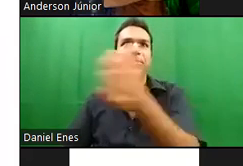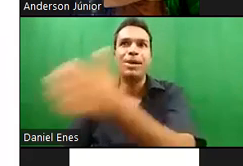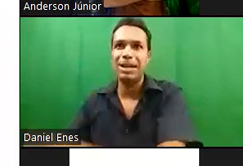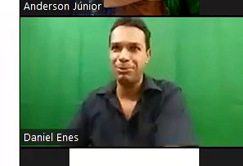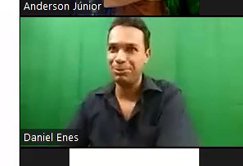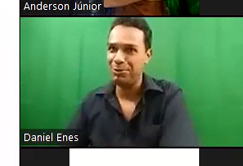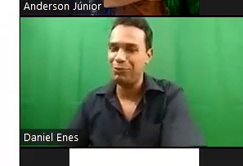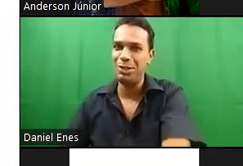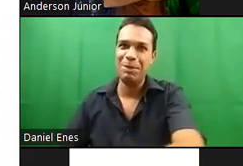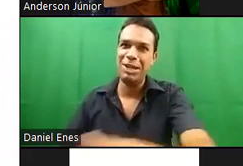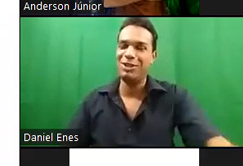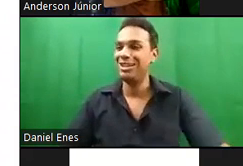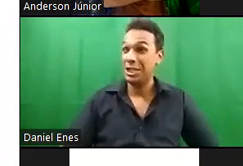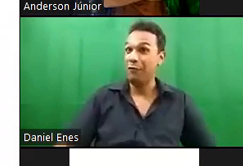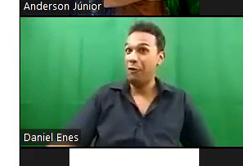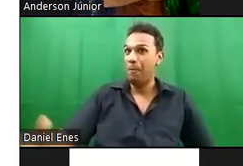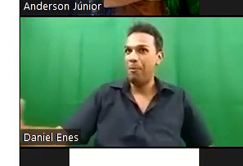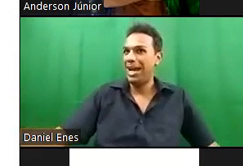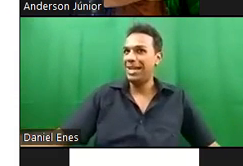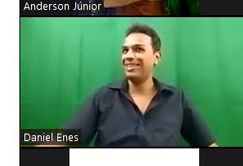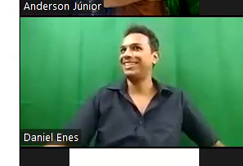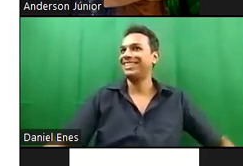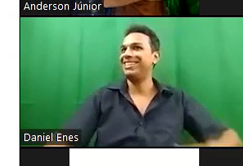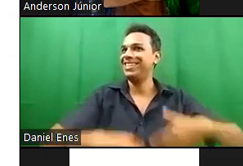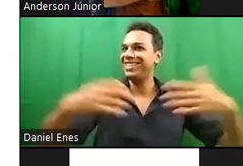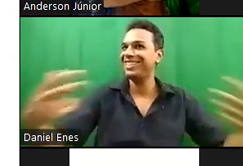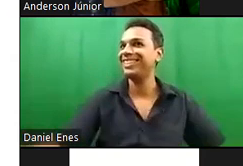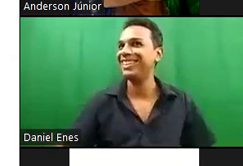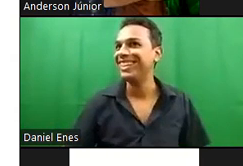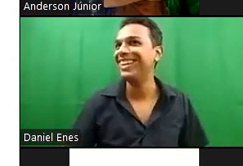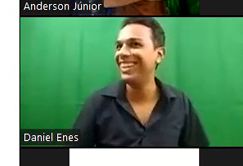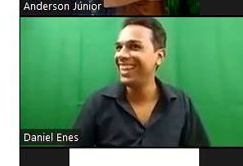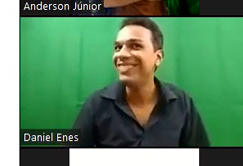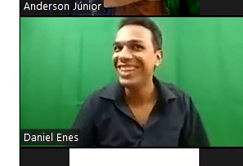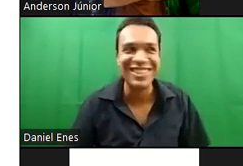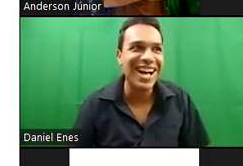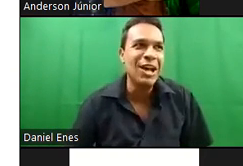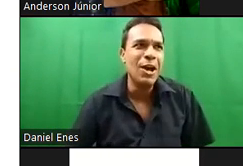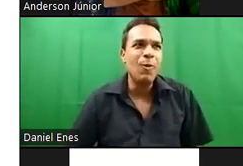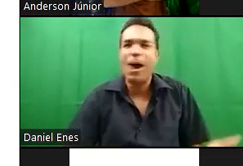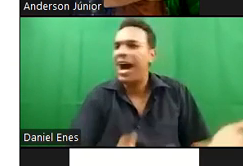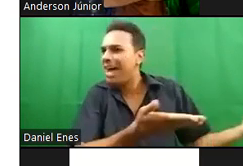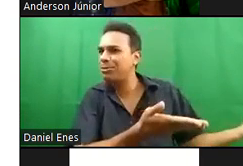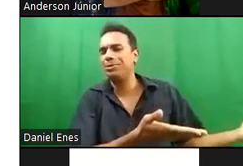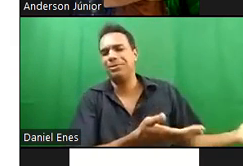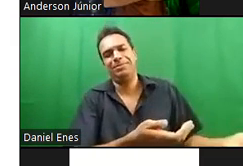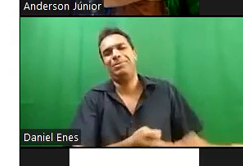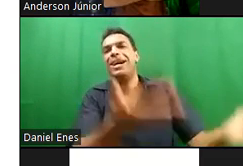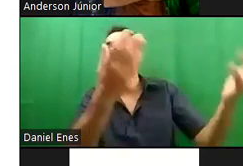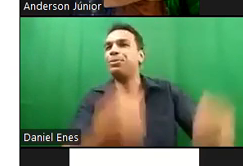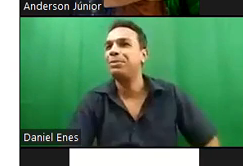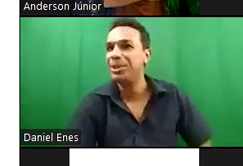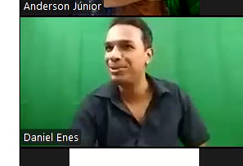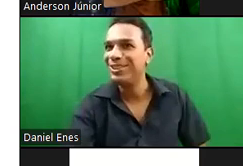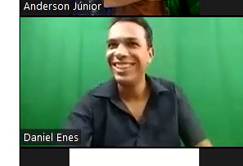comeu o rato. Dificilmente, né? Se não for um poeta que gosta de, né, embelezar, o